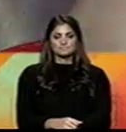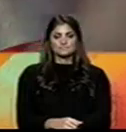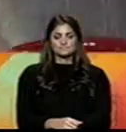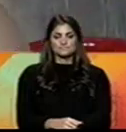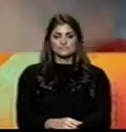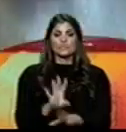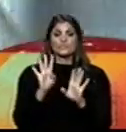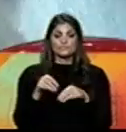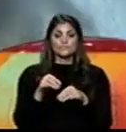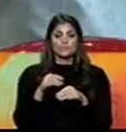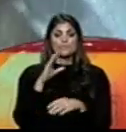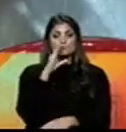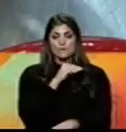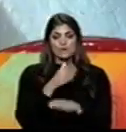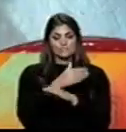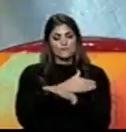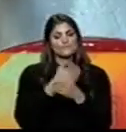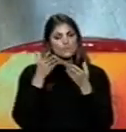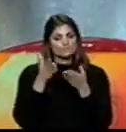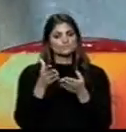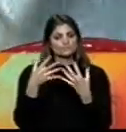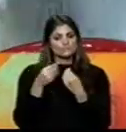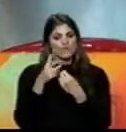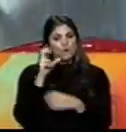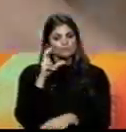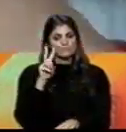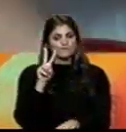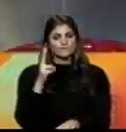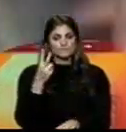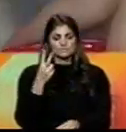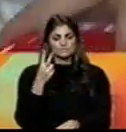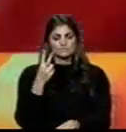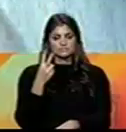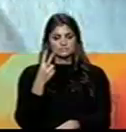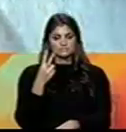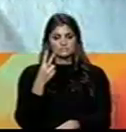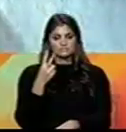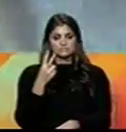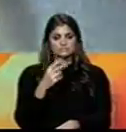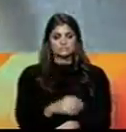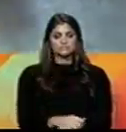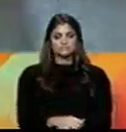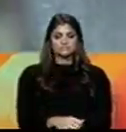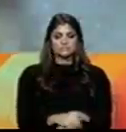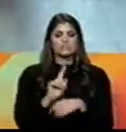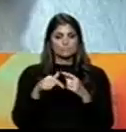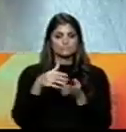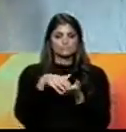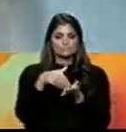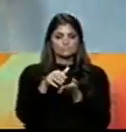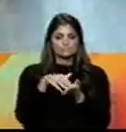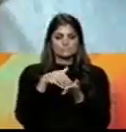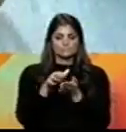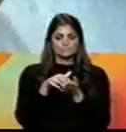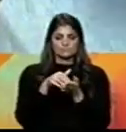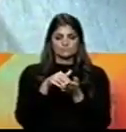no final os pãezinhos antes de irem ao forno. Vamos juntar os 2 ovos. Aquele vamos deixá-lo ali para depois pincelar. Não te importas